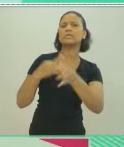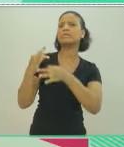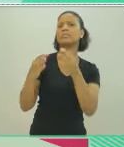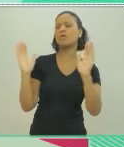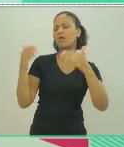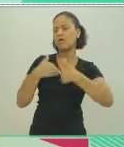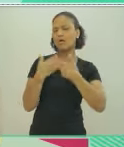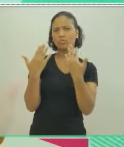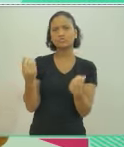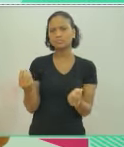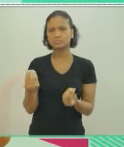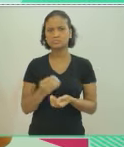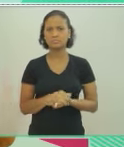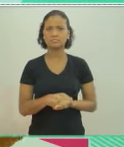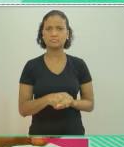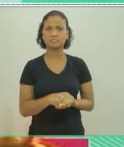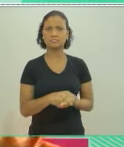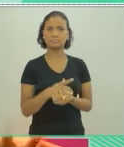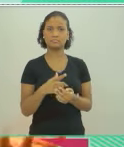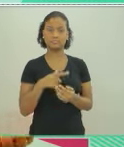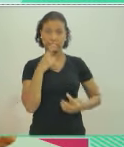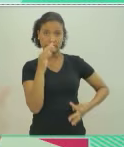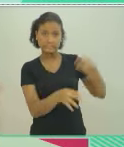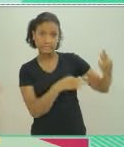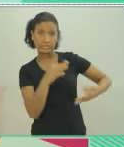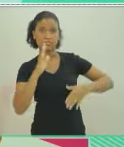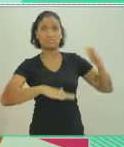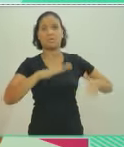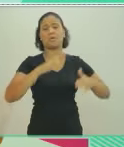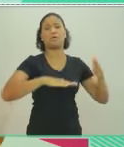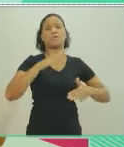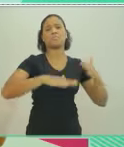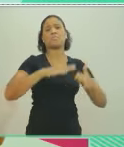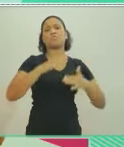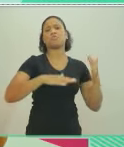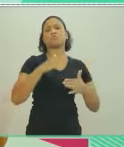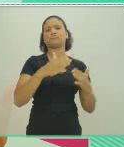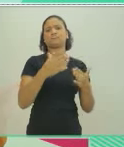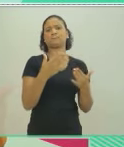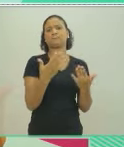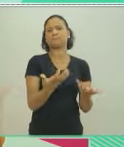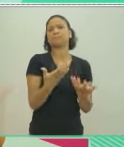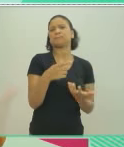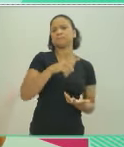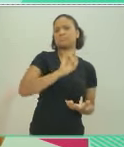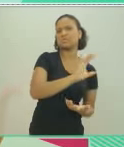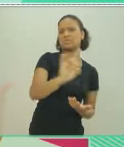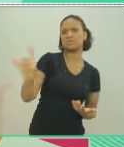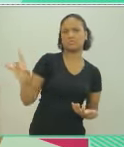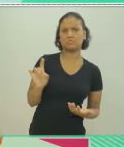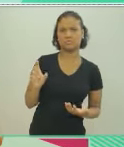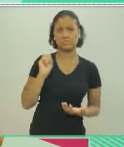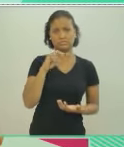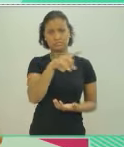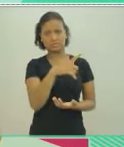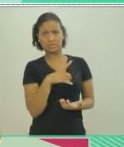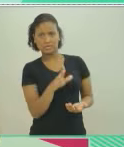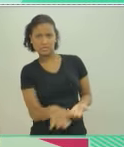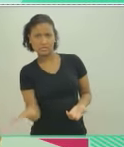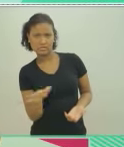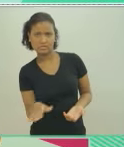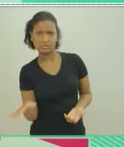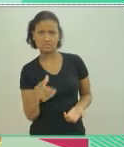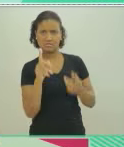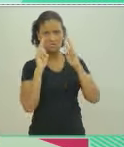O tratamento depende da demanda de cada um. Se você tem uma criança que ainda não presta atenção no que você fala, que não aponta, que